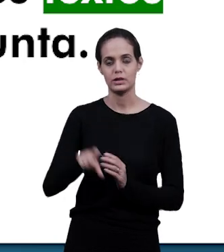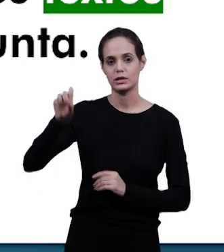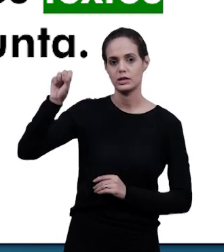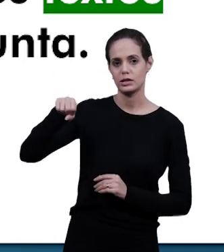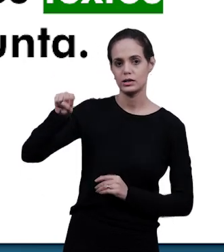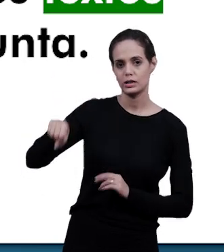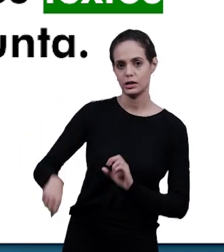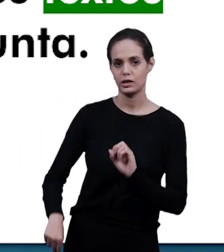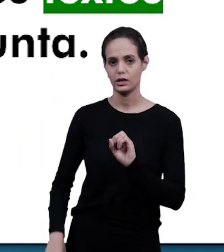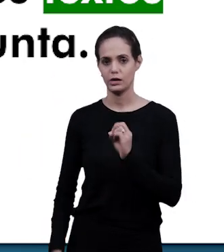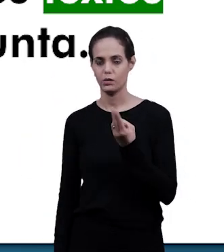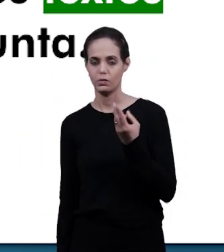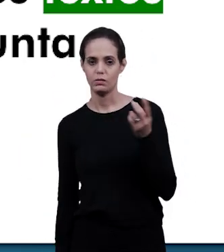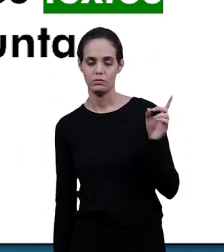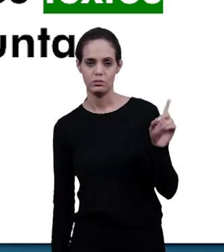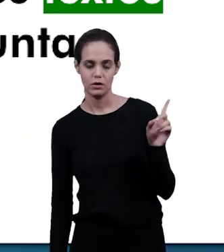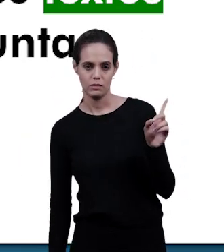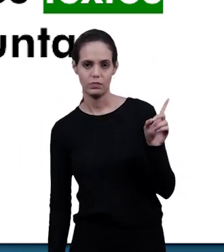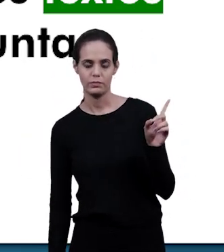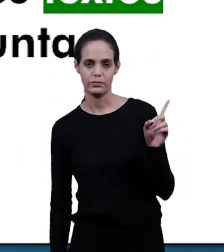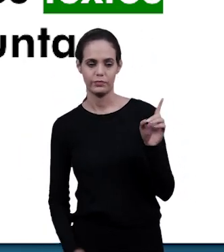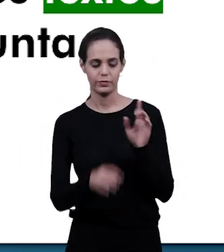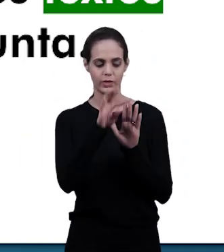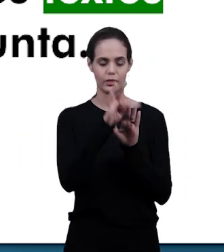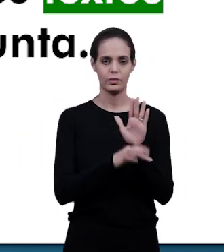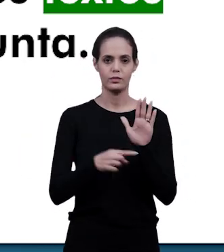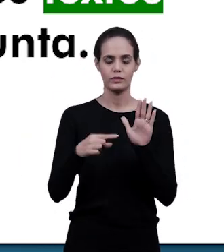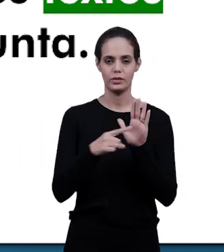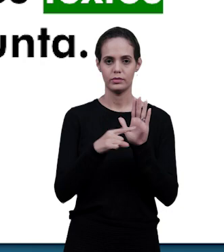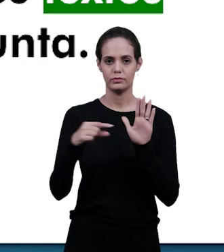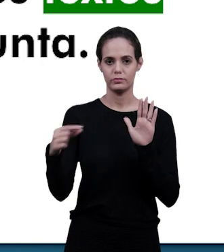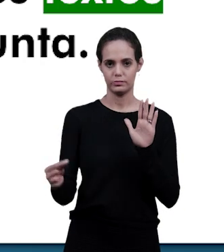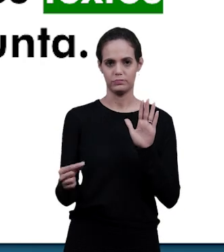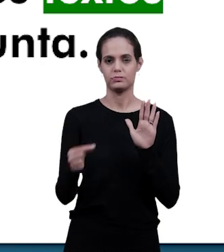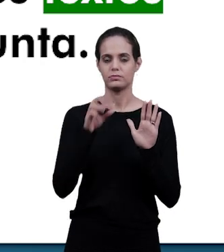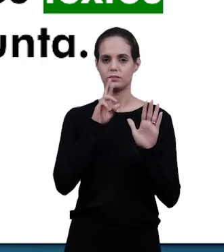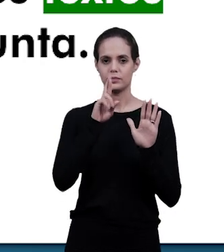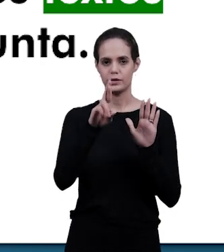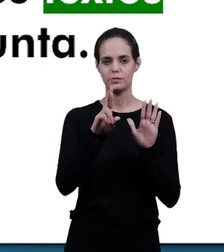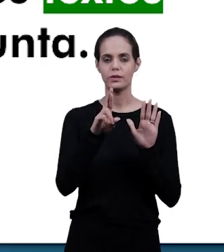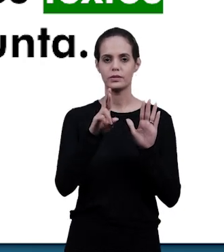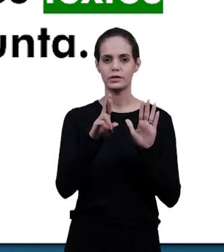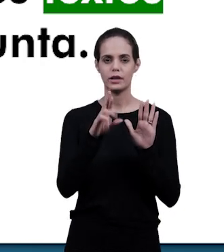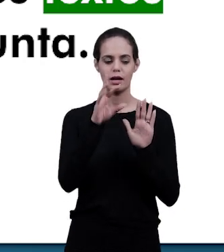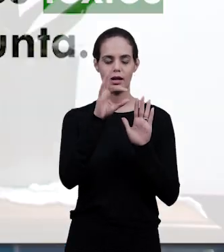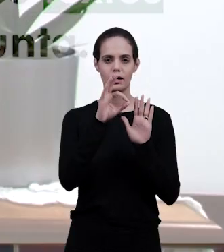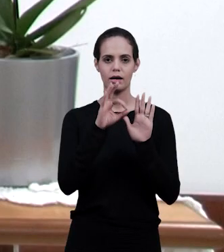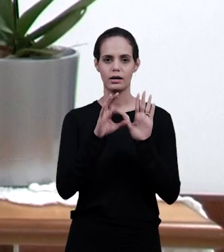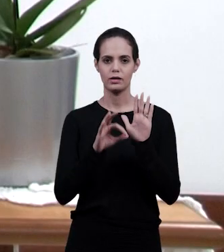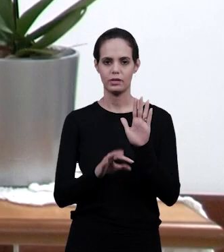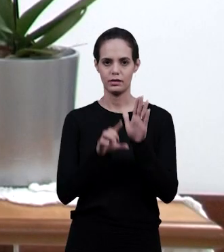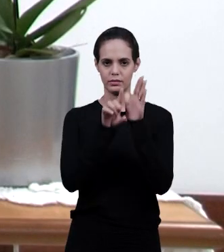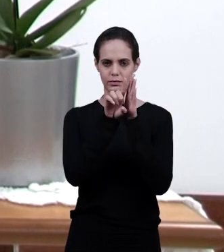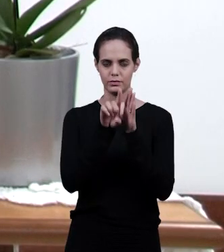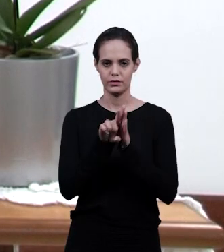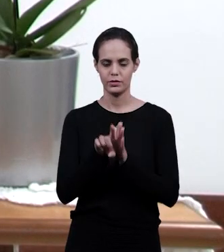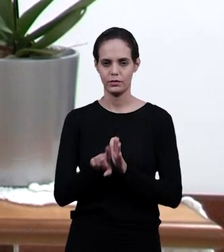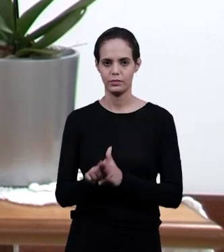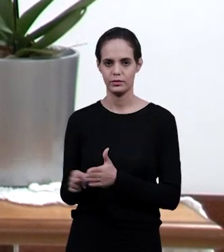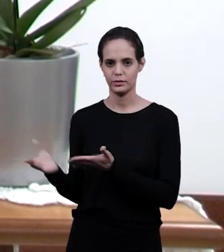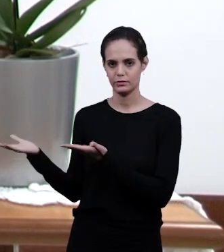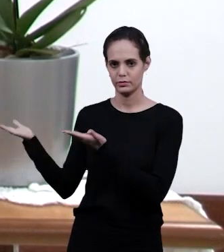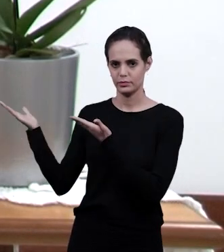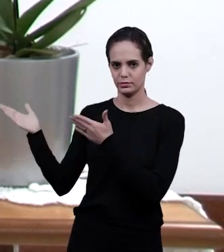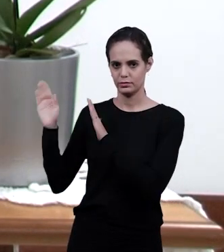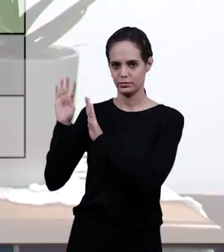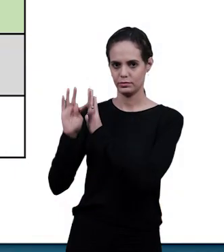ou não, através de um dos textos citados e escolhidos como resposta a cada pergunta. Os textos estão